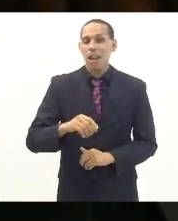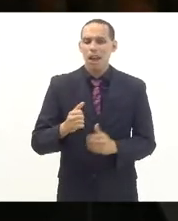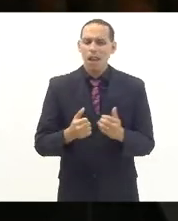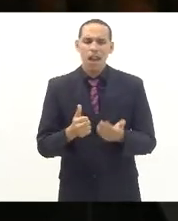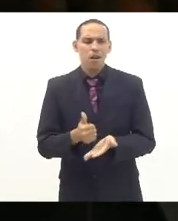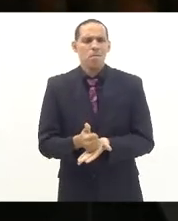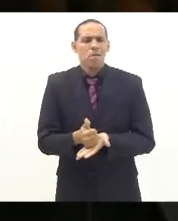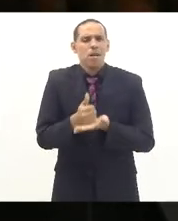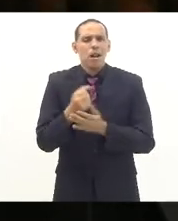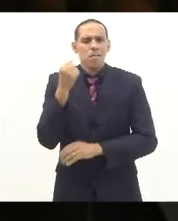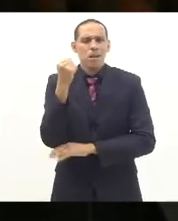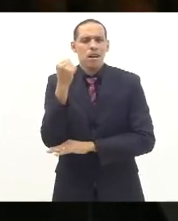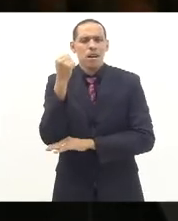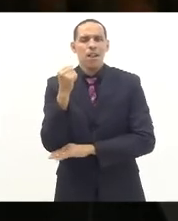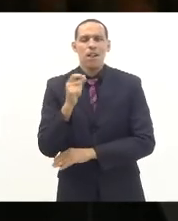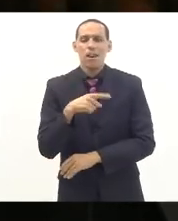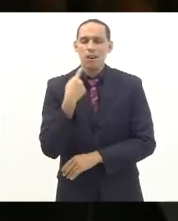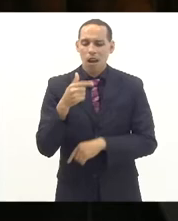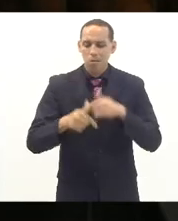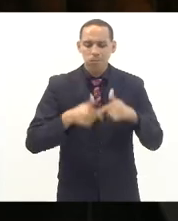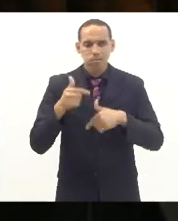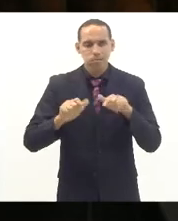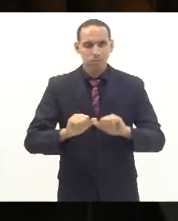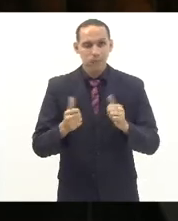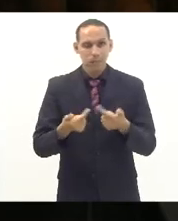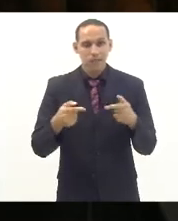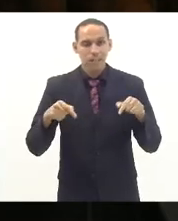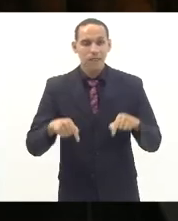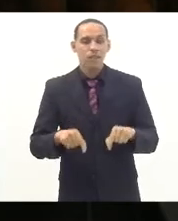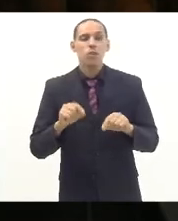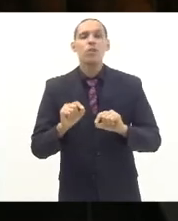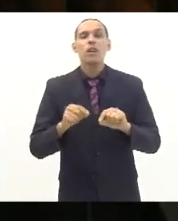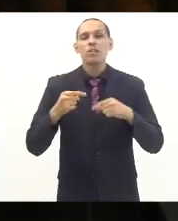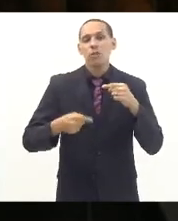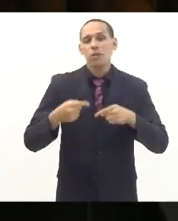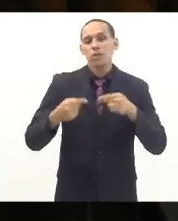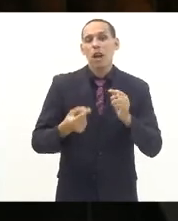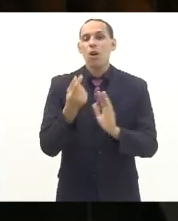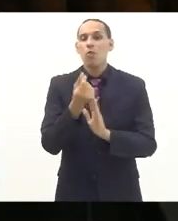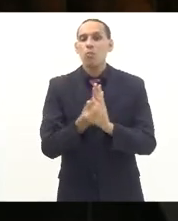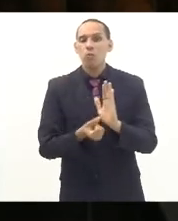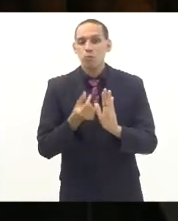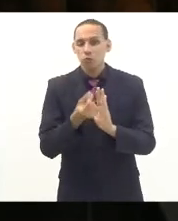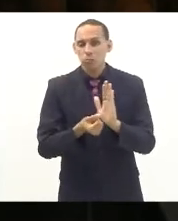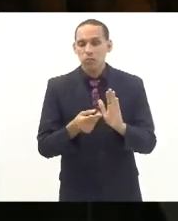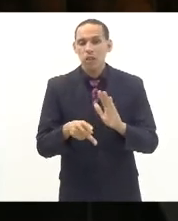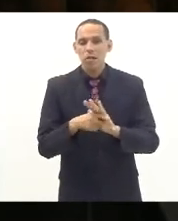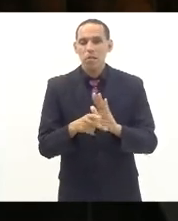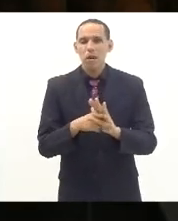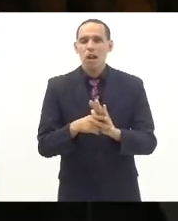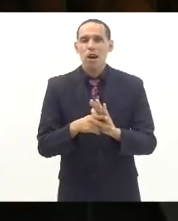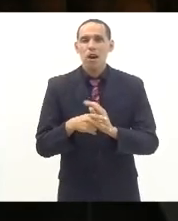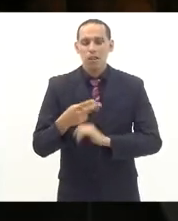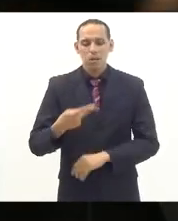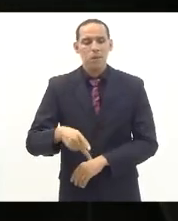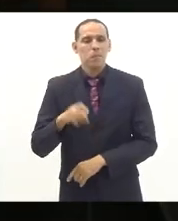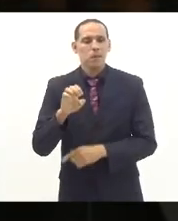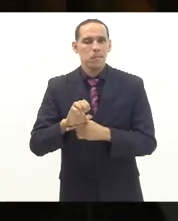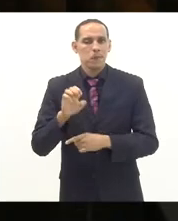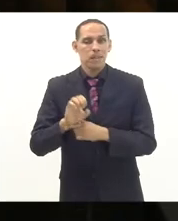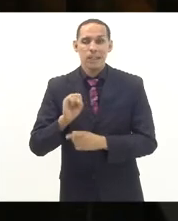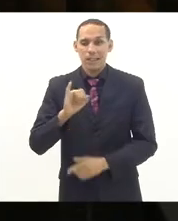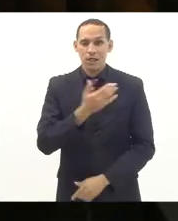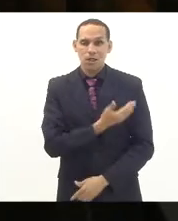da nossa atuação aqui na nossa Assembleia Legislativa discutir as Finanças do nosso Estado discute se de